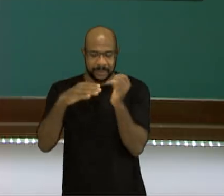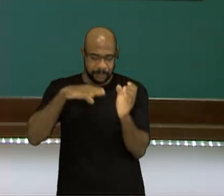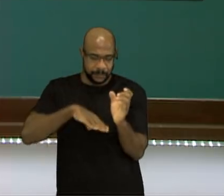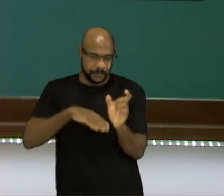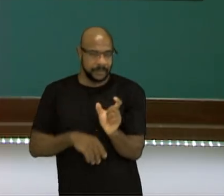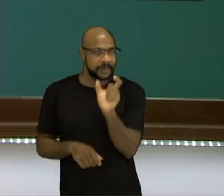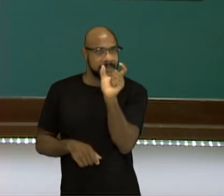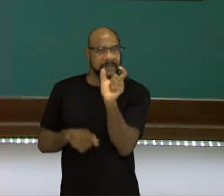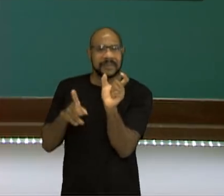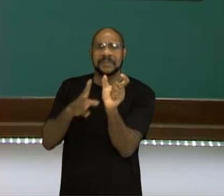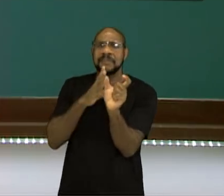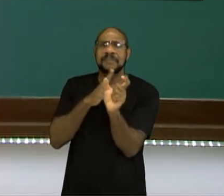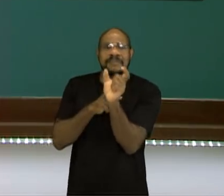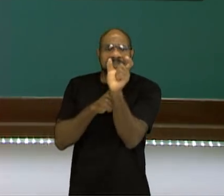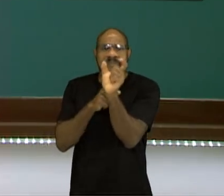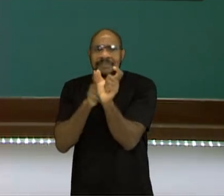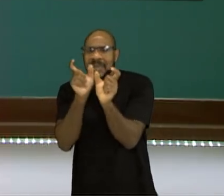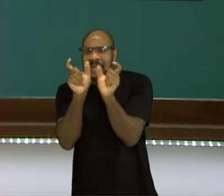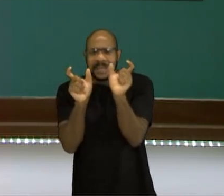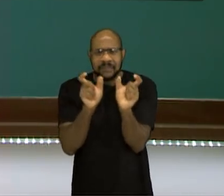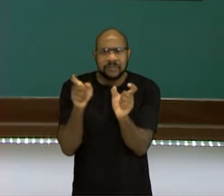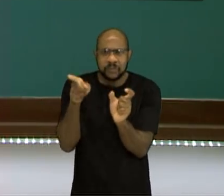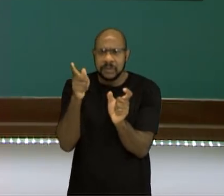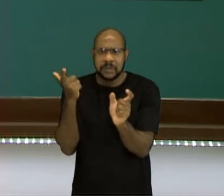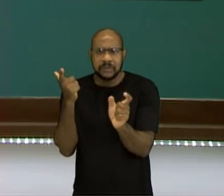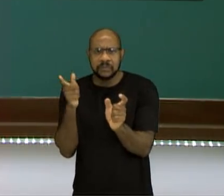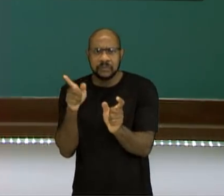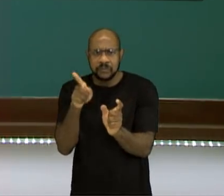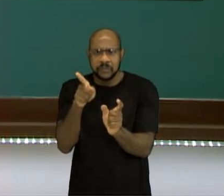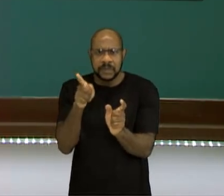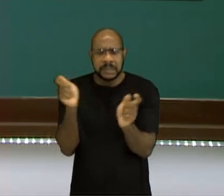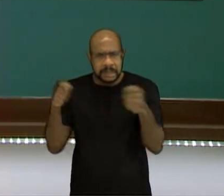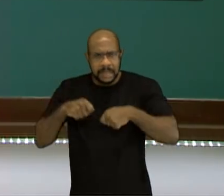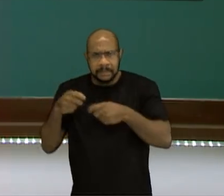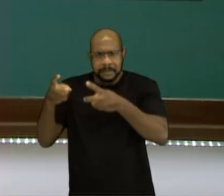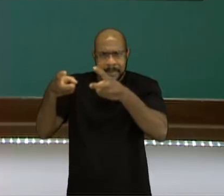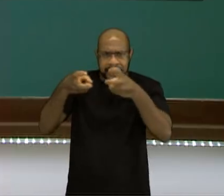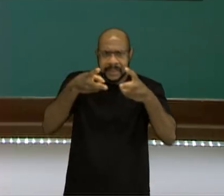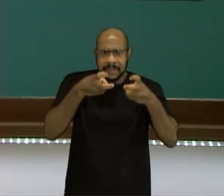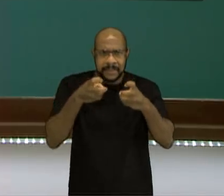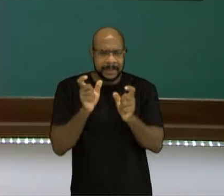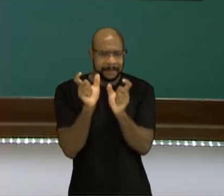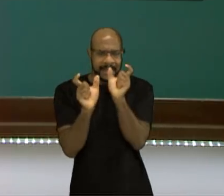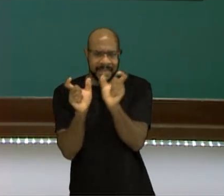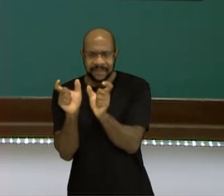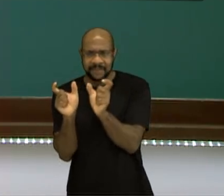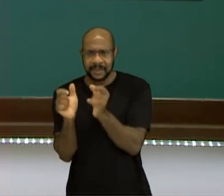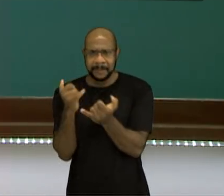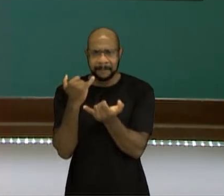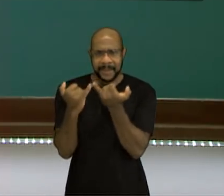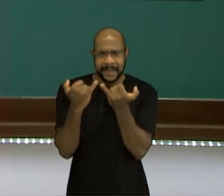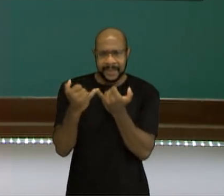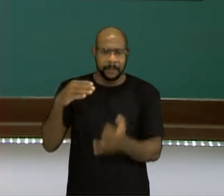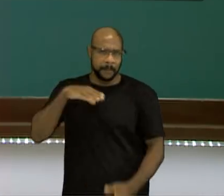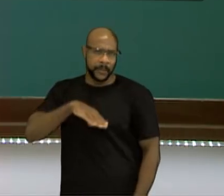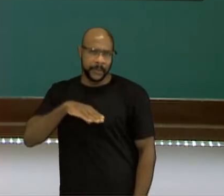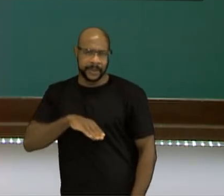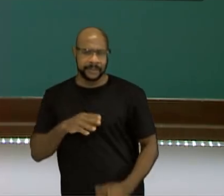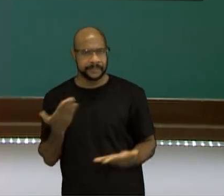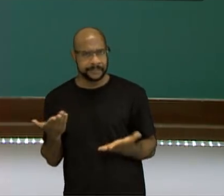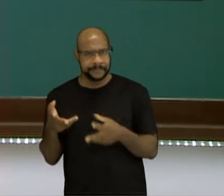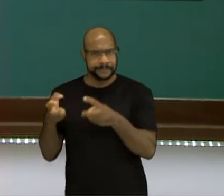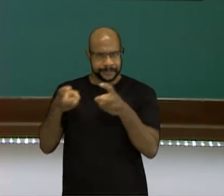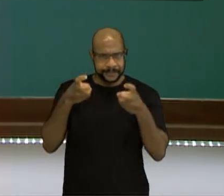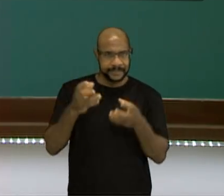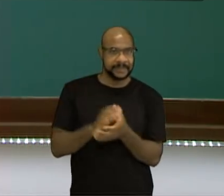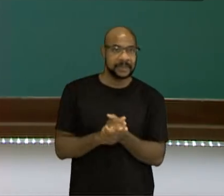palavras conhecidas? Vocês conseguem olhar e ver as palavrinhas que parecem com o português? Tem? Ótimo.